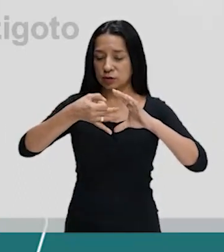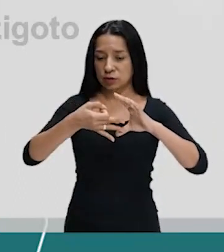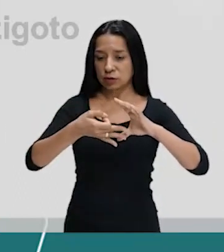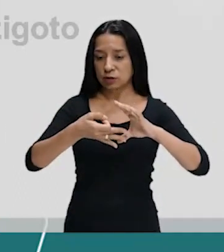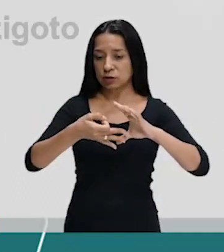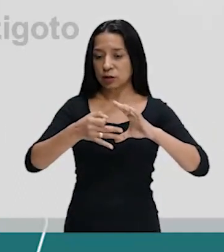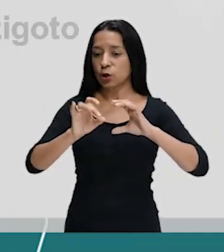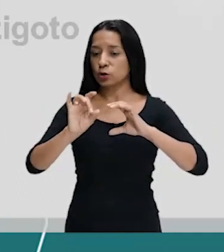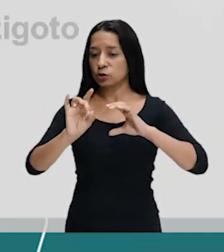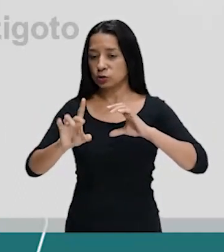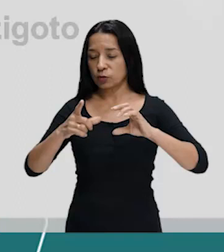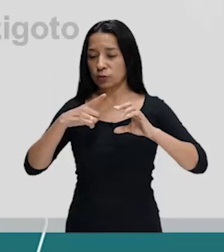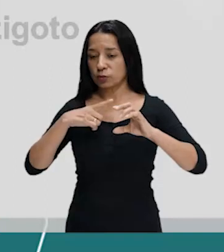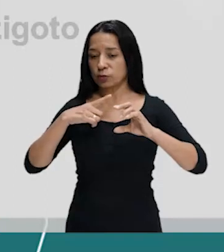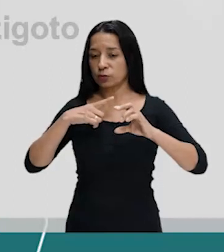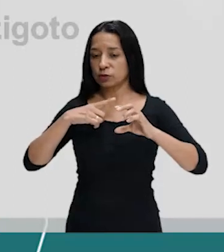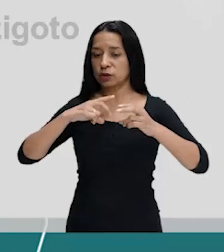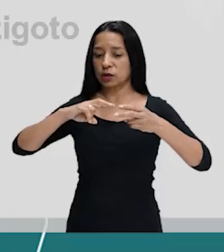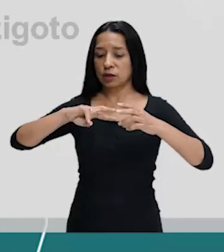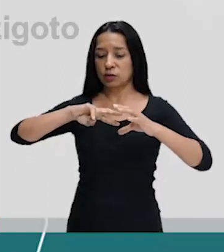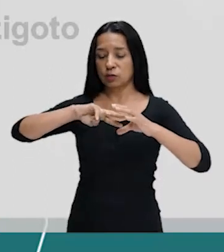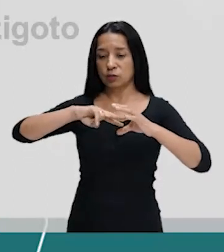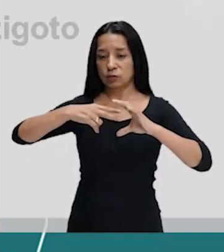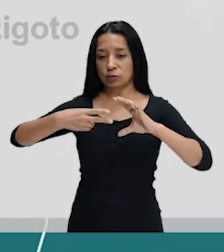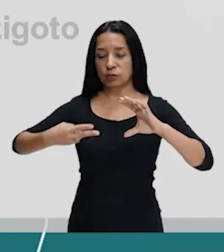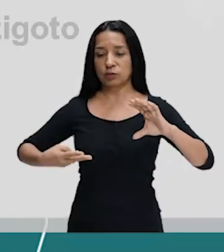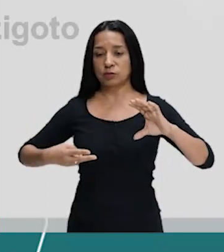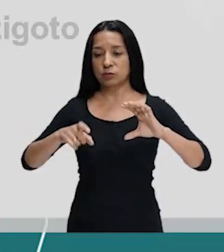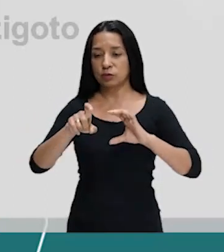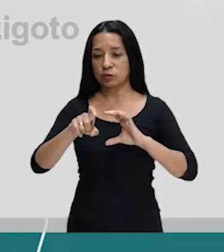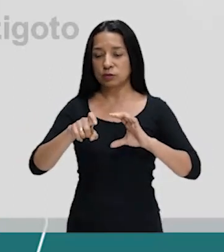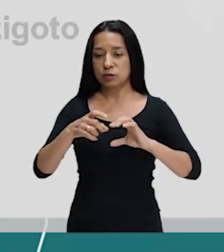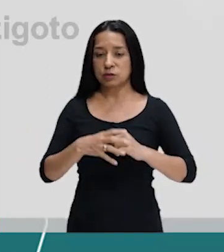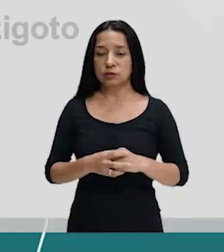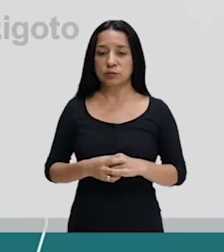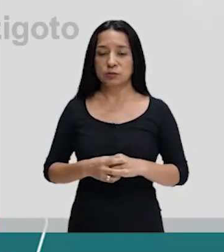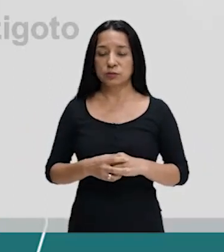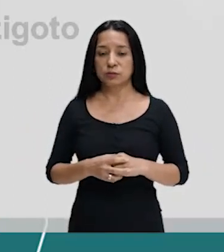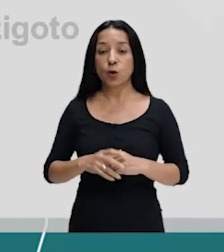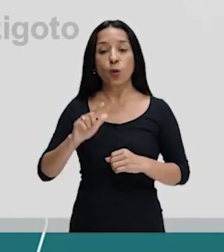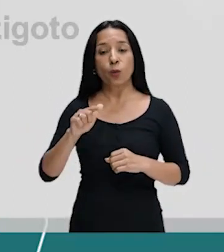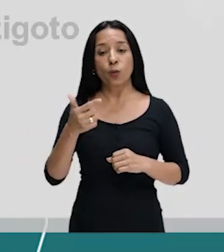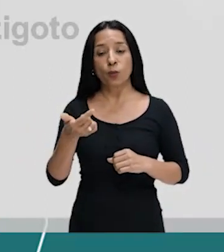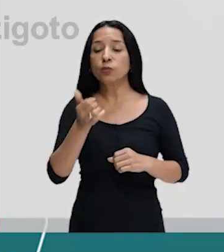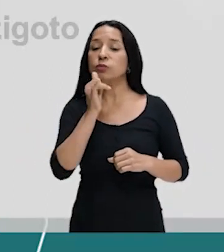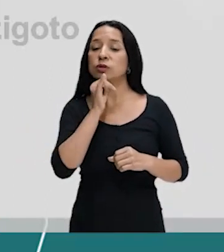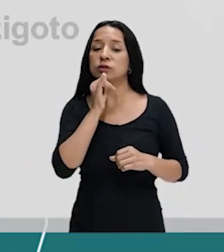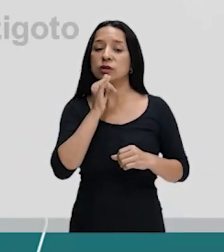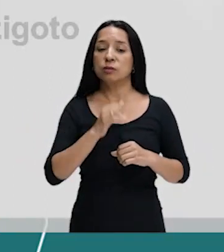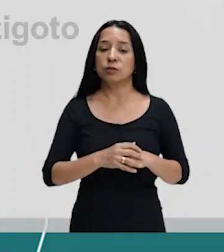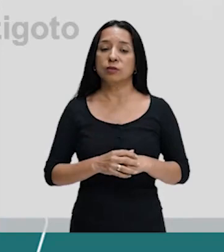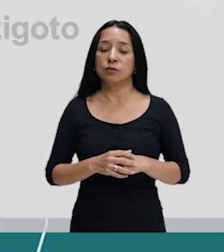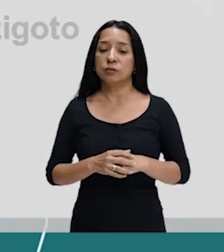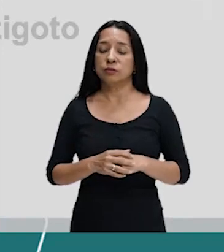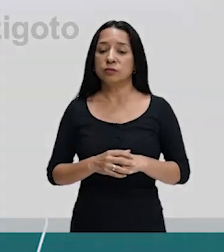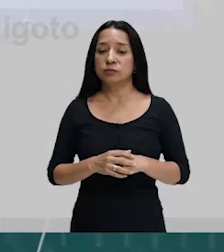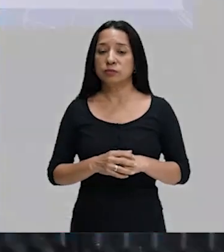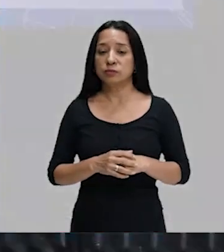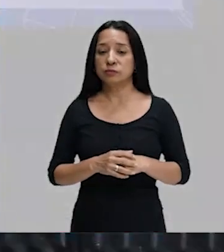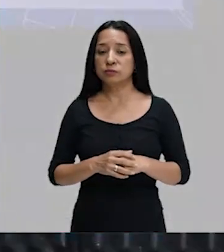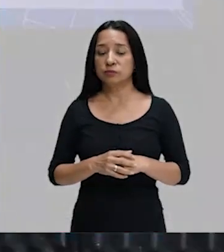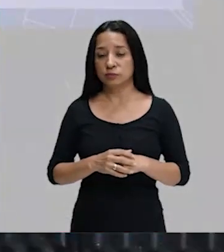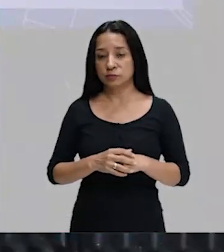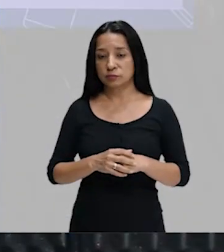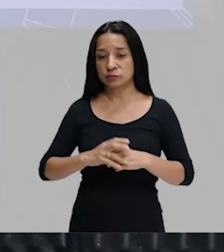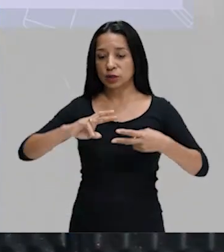no cromossomo X. Vou dar um outro exemplo aqui. Suponha um gene de gafanhoto com dois